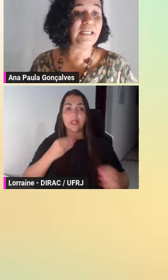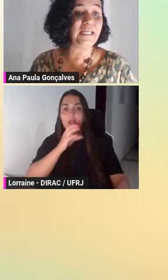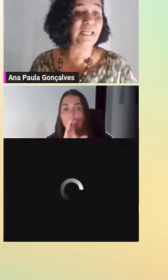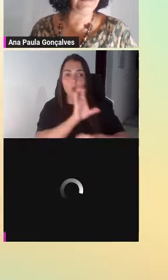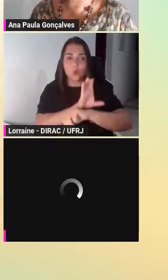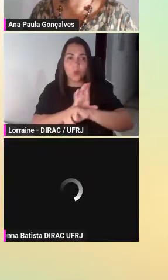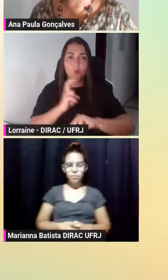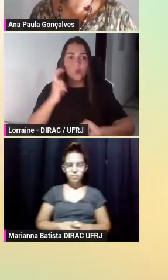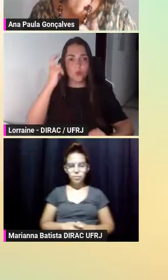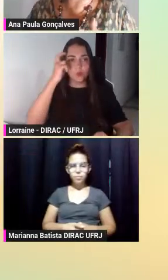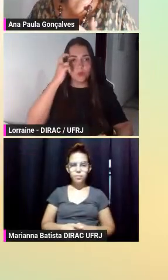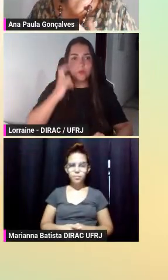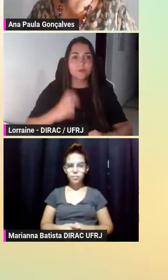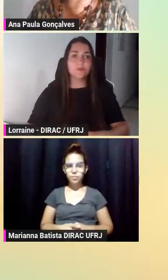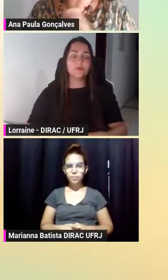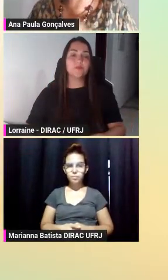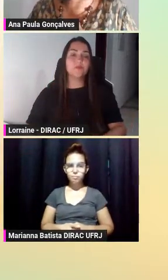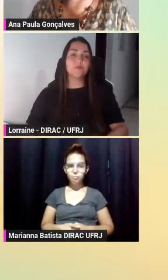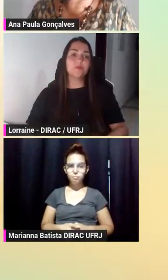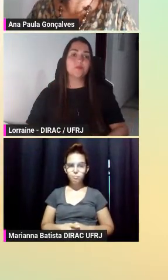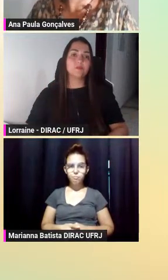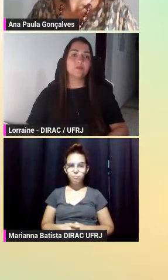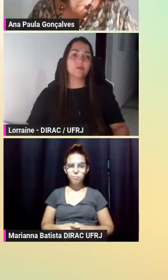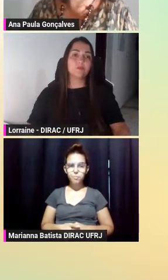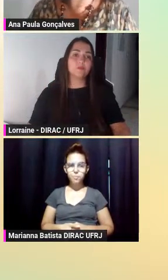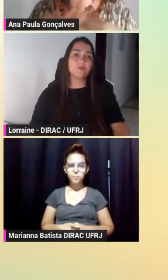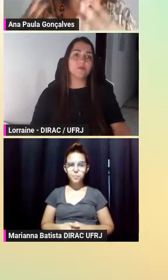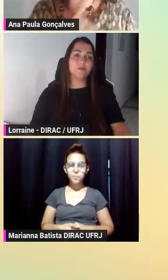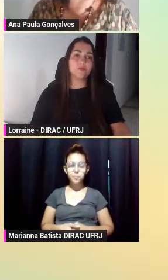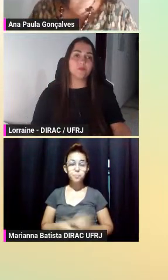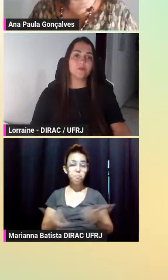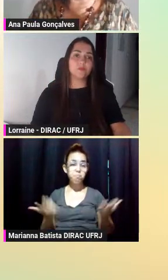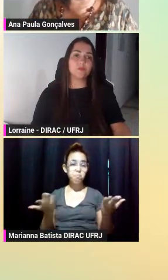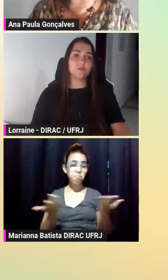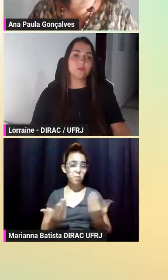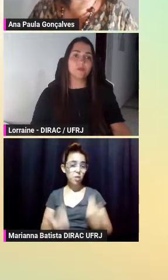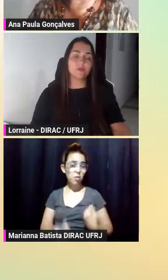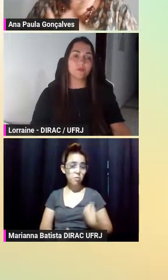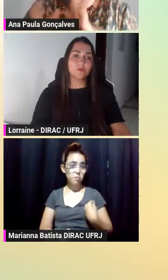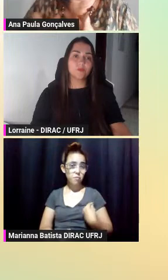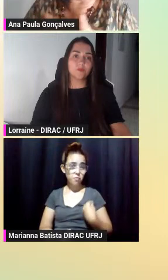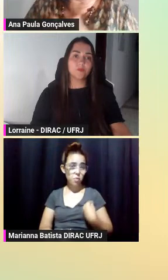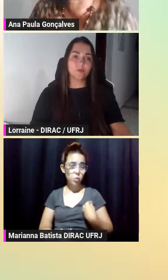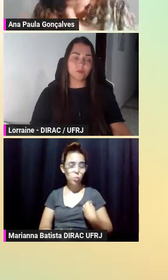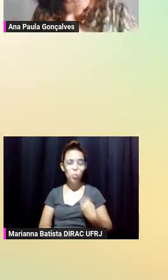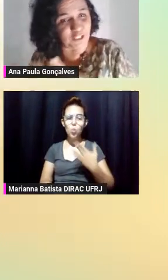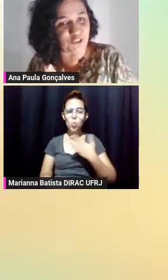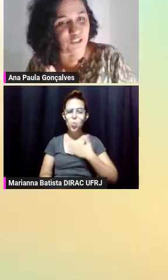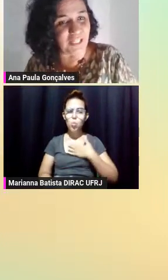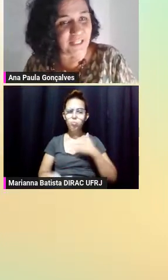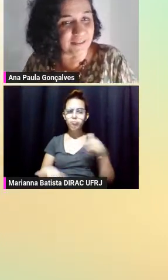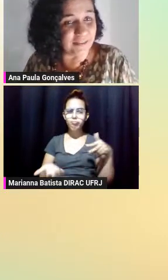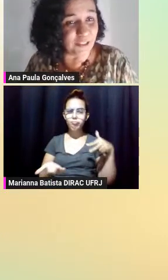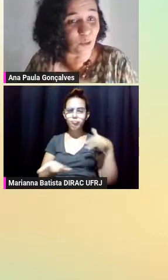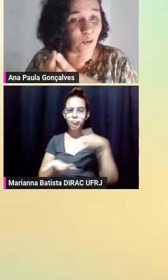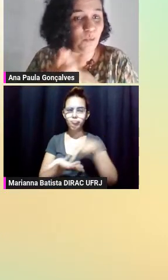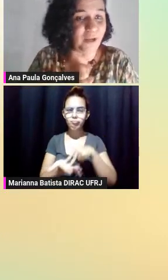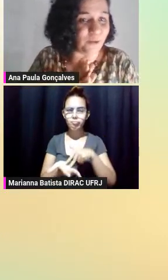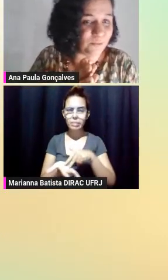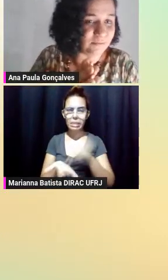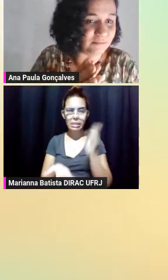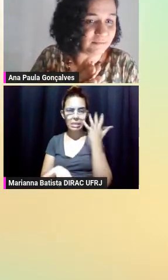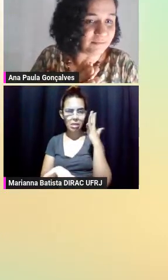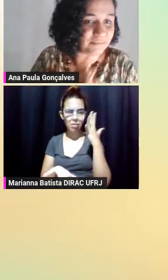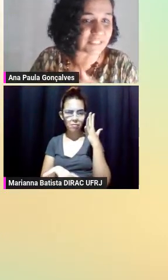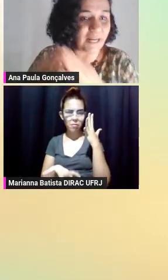E eu, hoje em dia, gosto de estar nesse lugar da pessoa que pula carnaval, mas eu já fui questionada em como